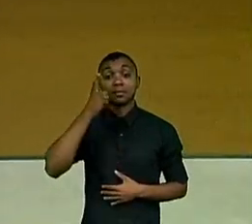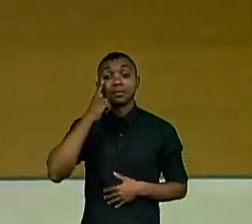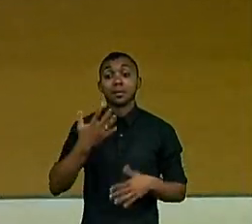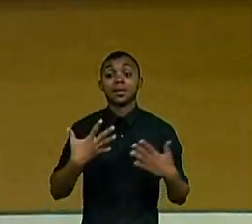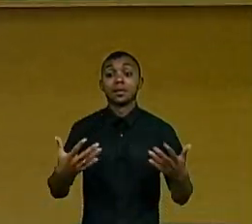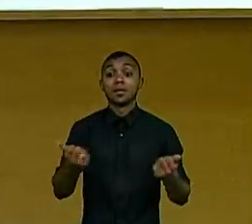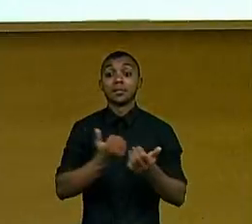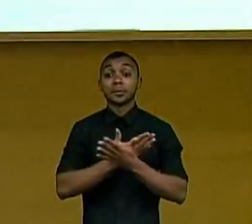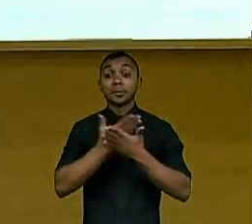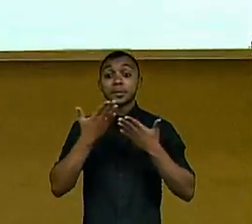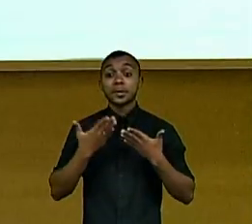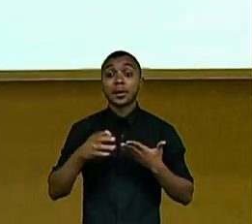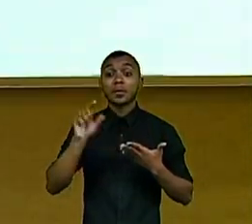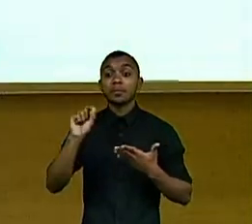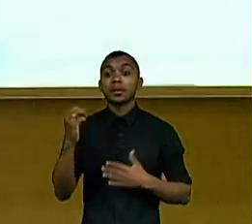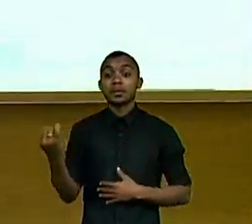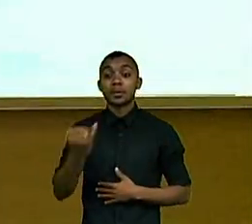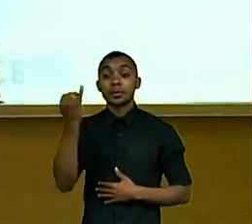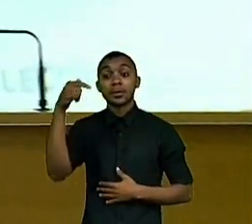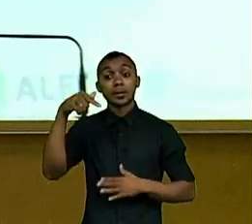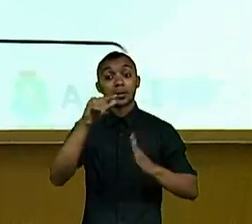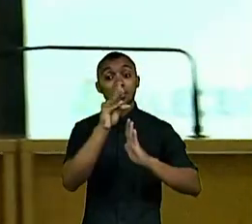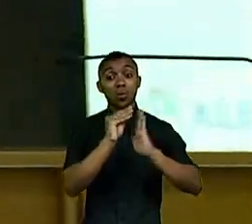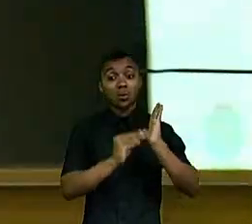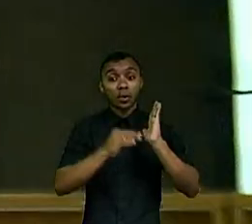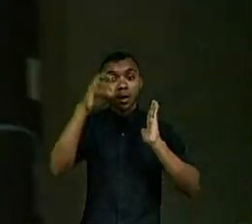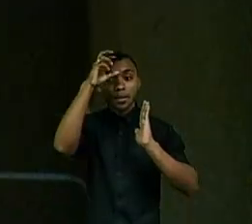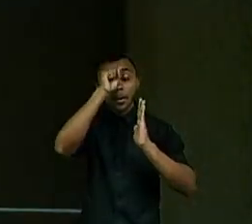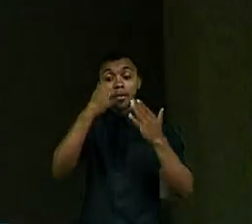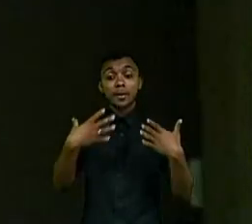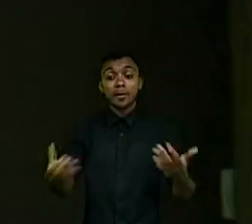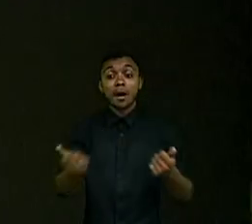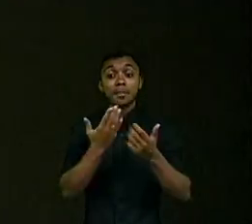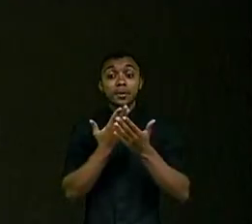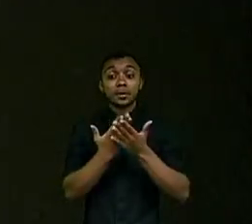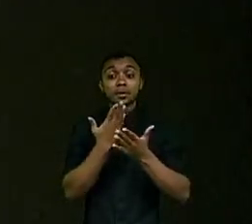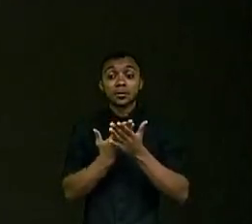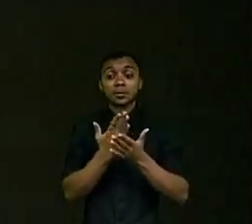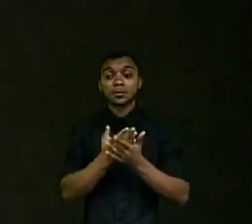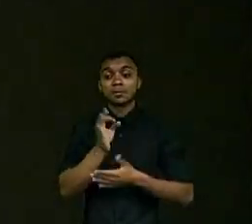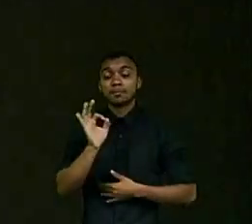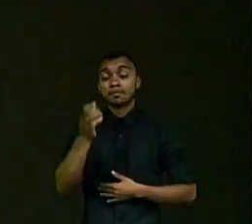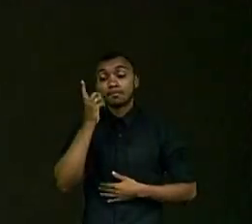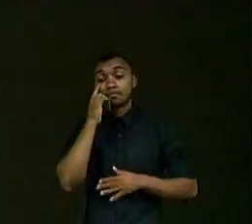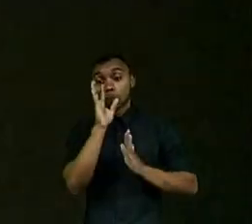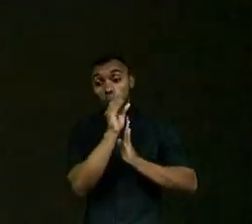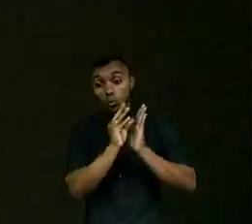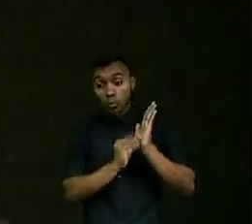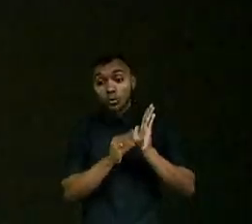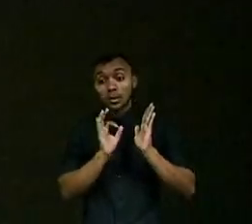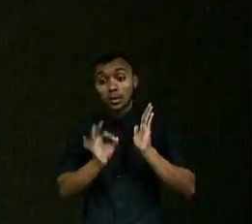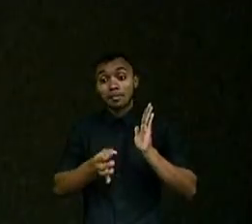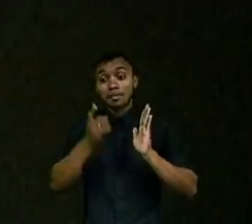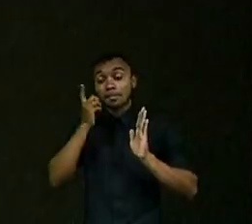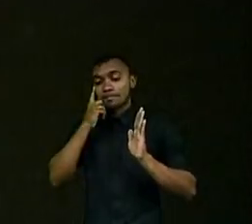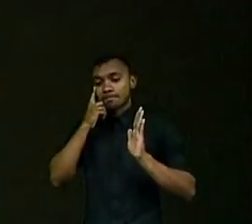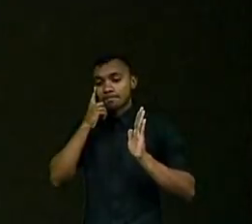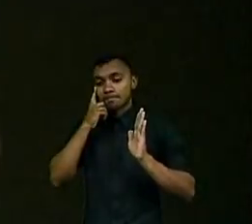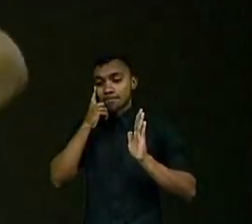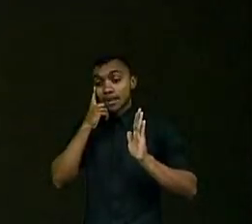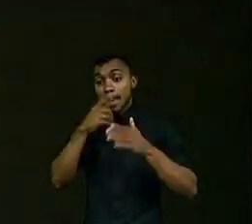importante é o que interessa né Vamos estudar essas provas se aproximam eu